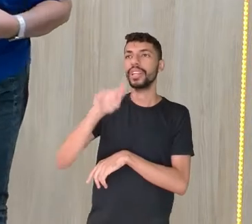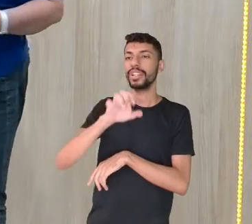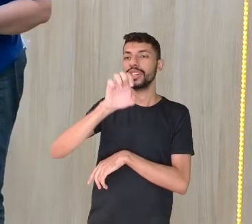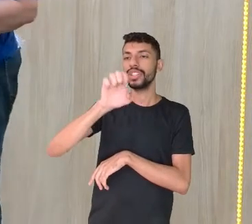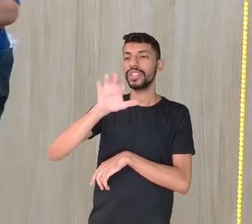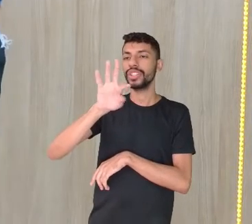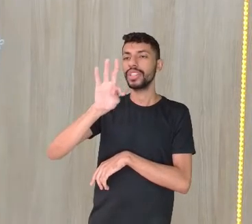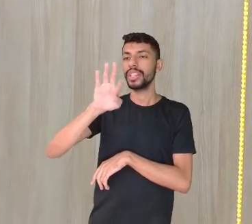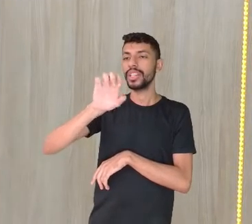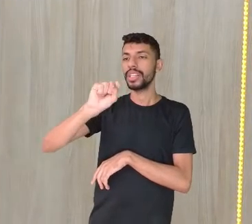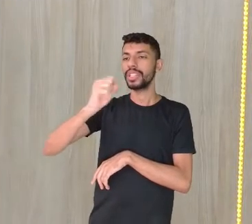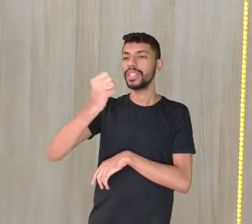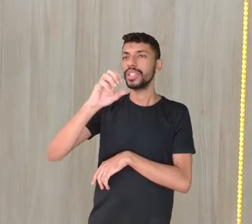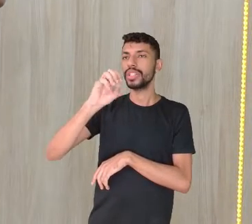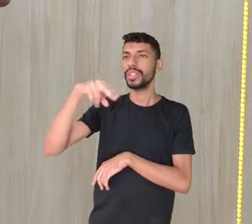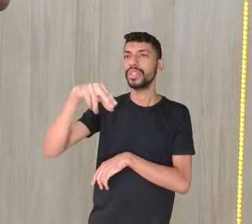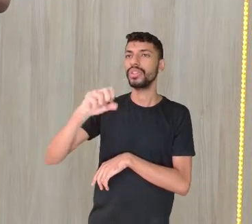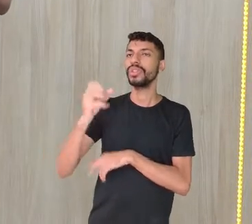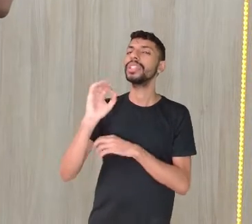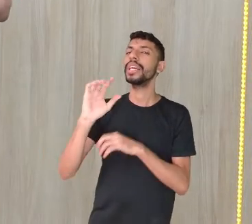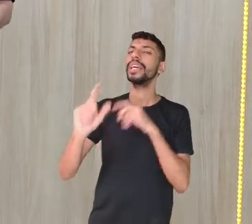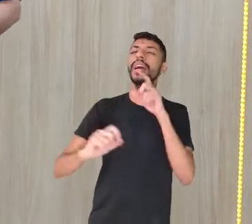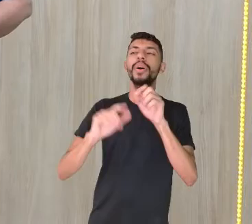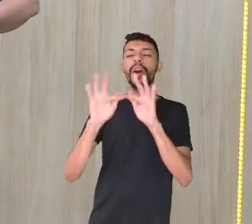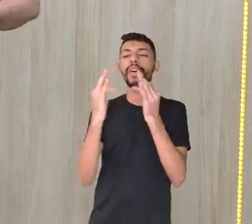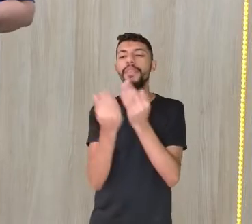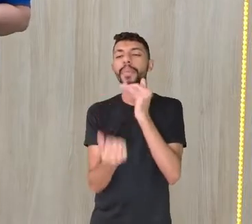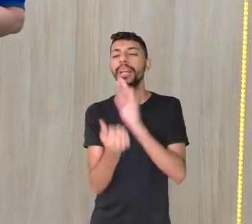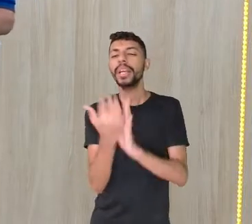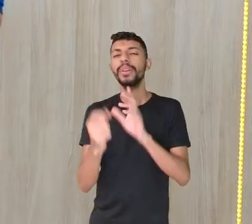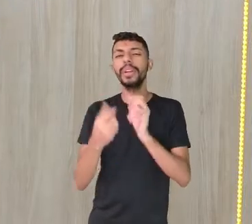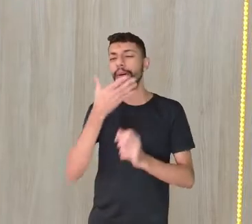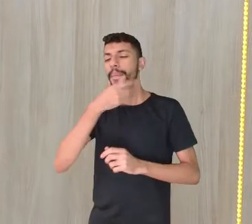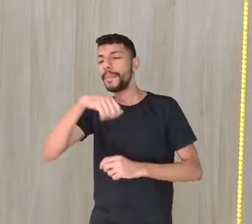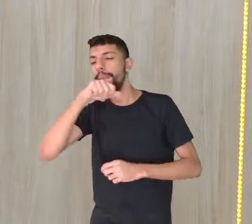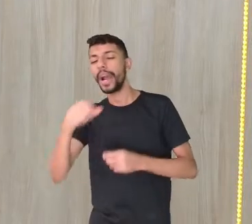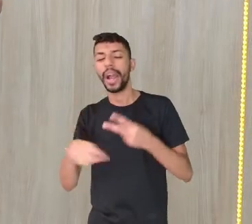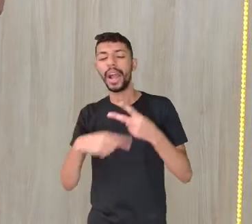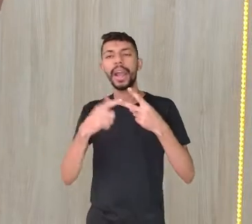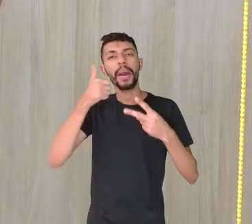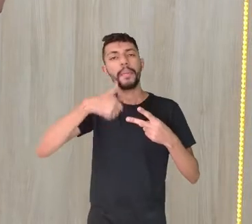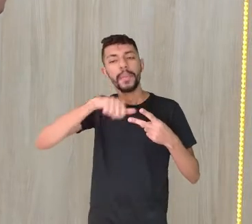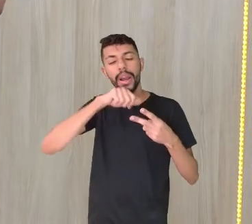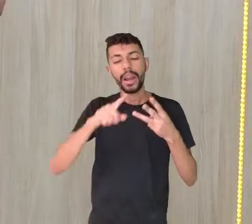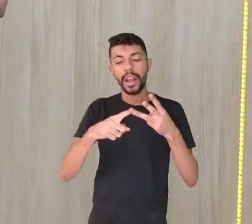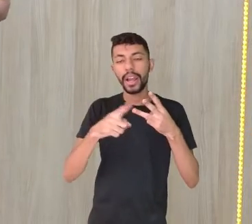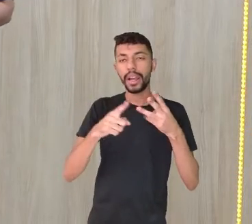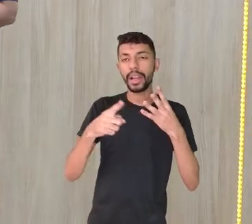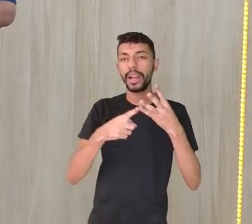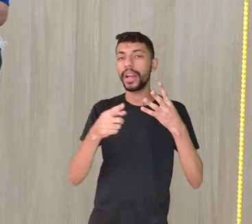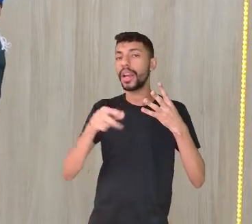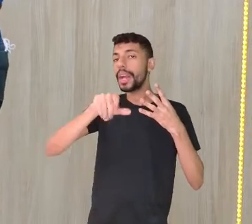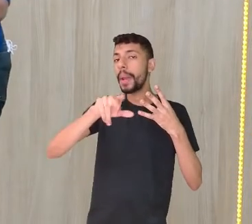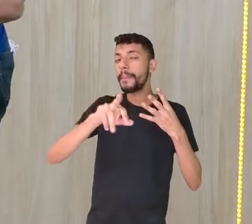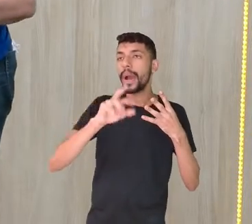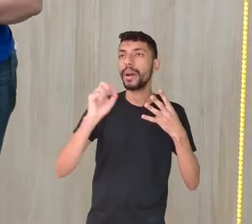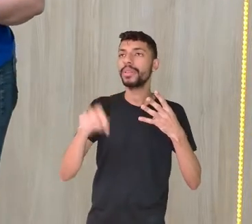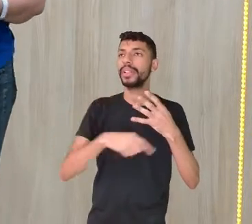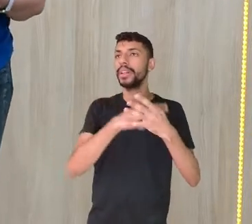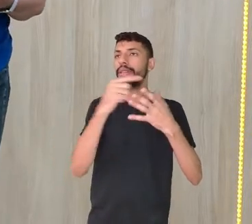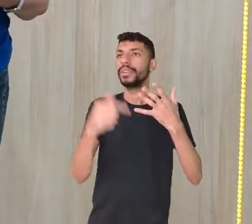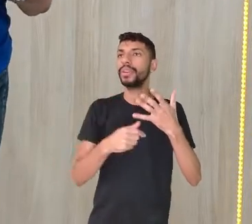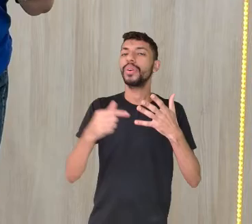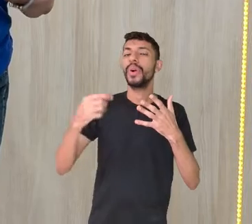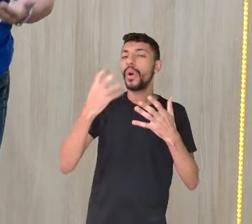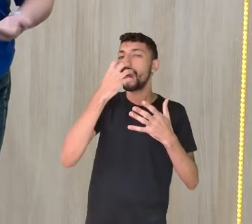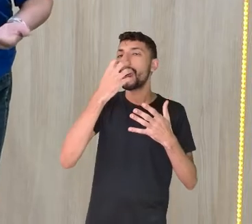né, formada aí, né, por um pai, uma mãe, dois irmãos, no caso aí um casal, um cachorro